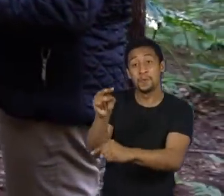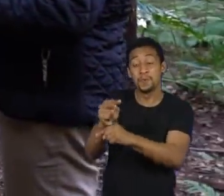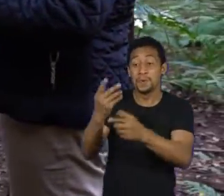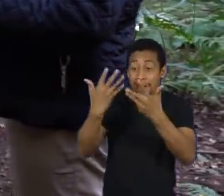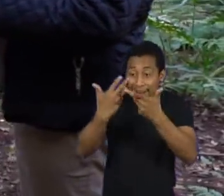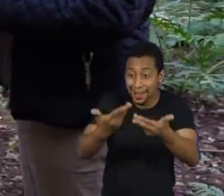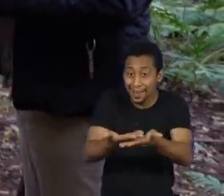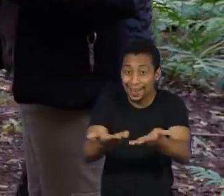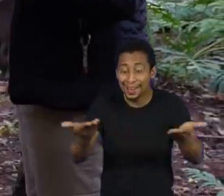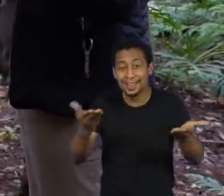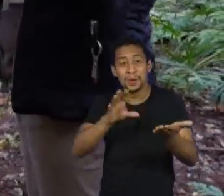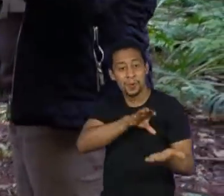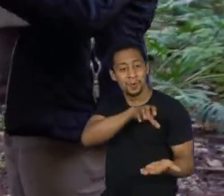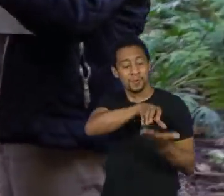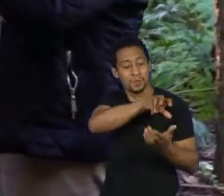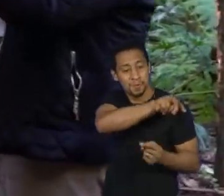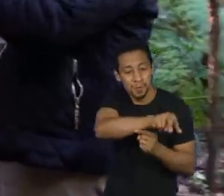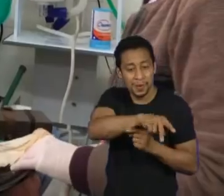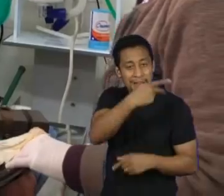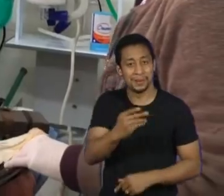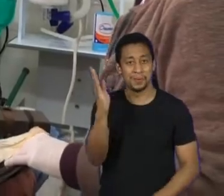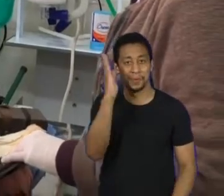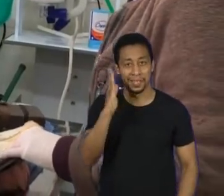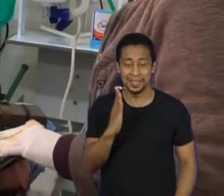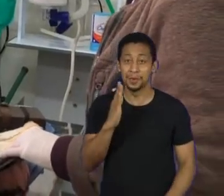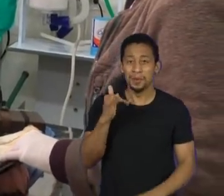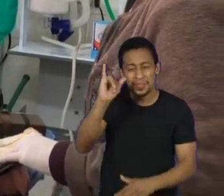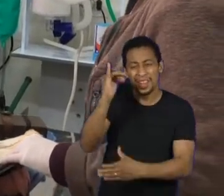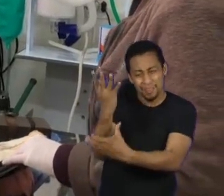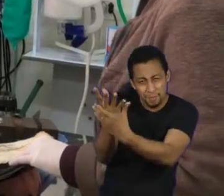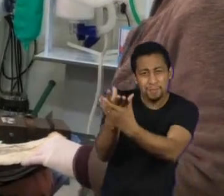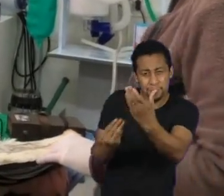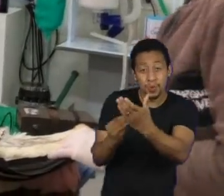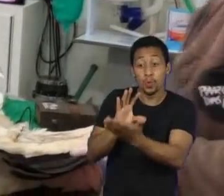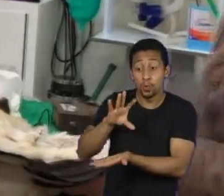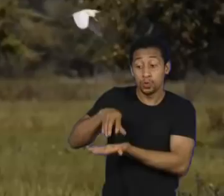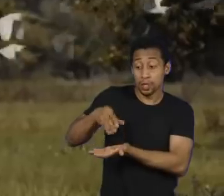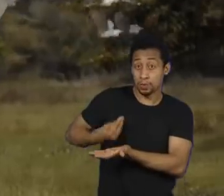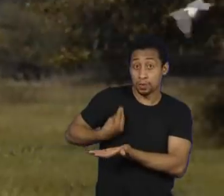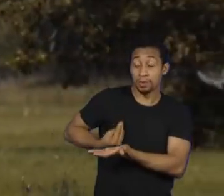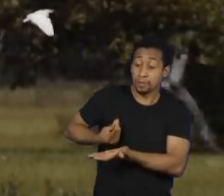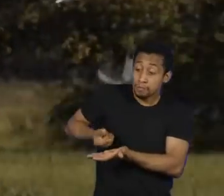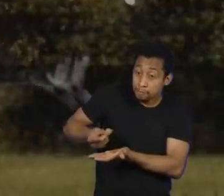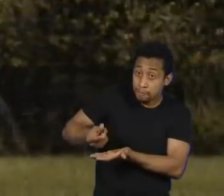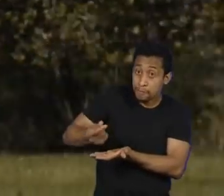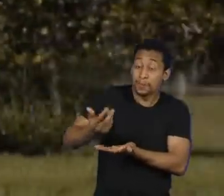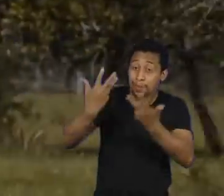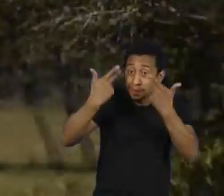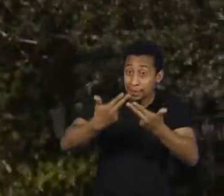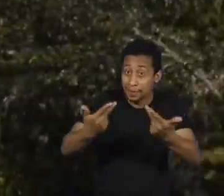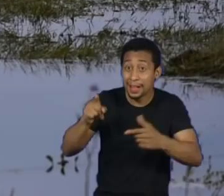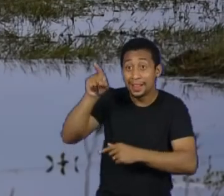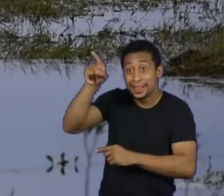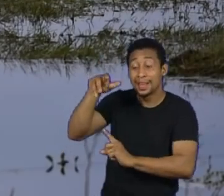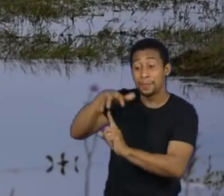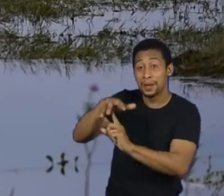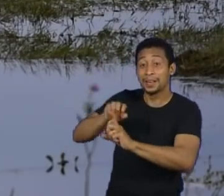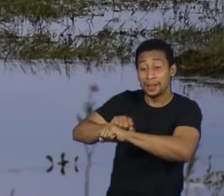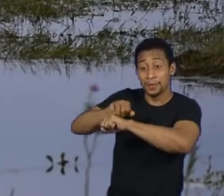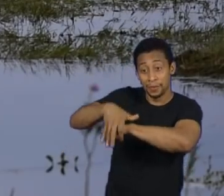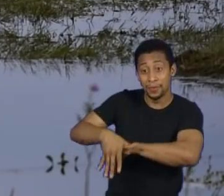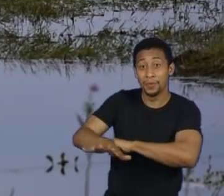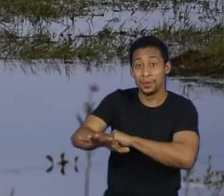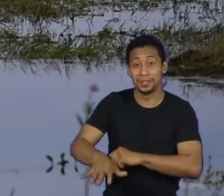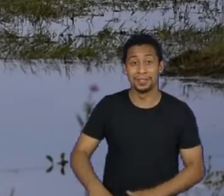animais e plantas ameaçados no Brasil. O Centro de Sobrevivência de Espécies em Foz do Iguaçu, no